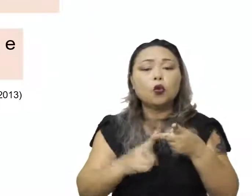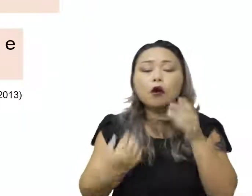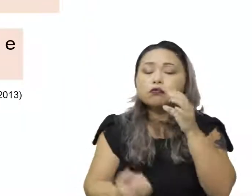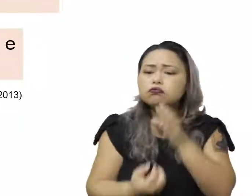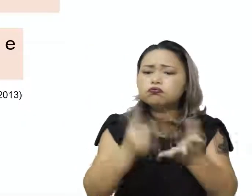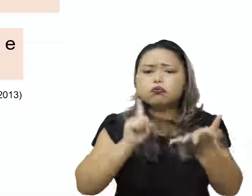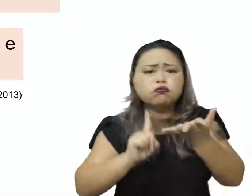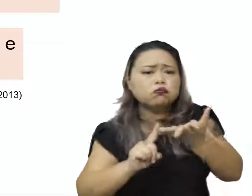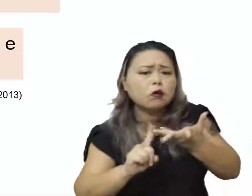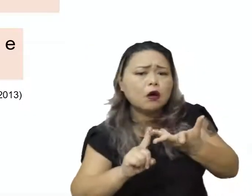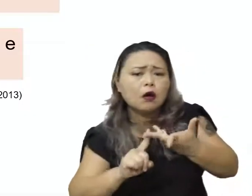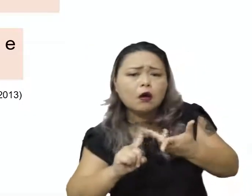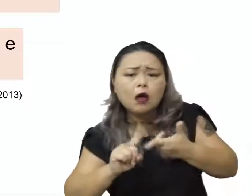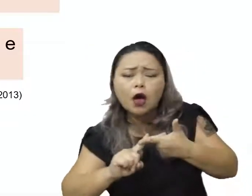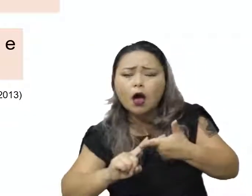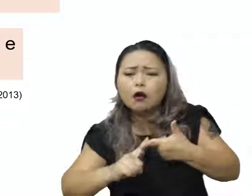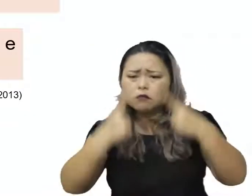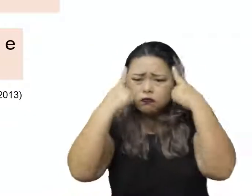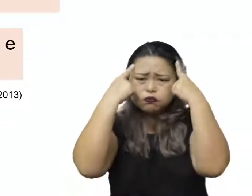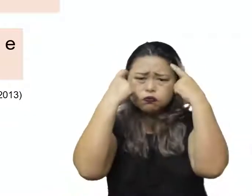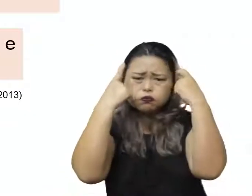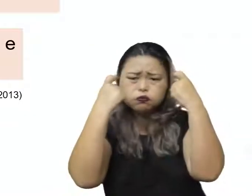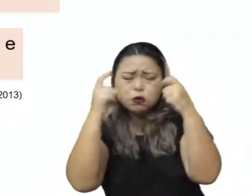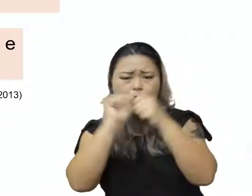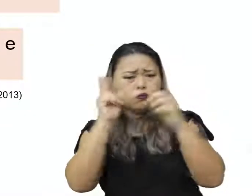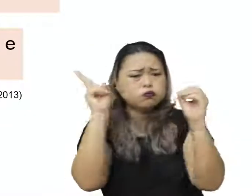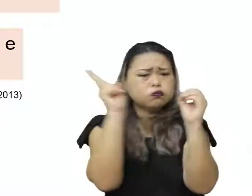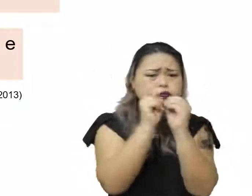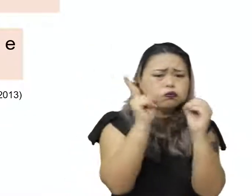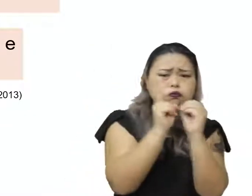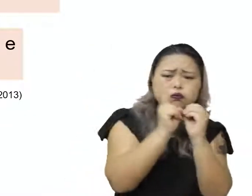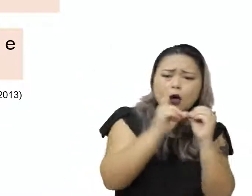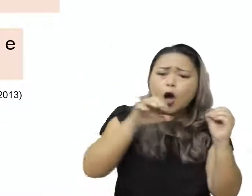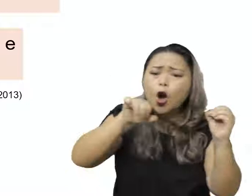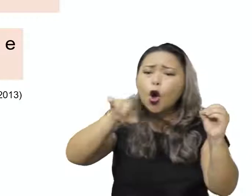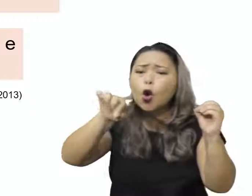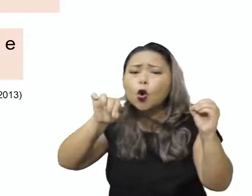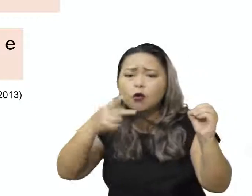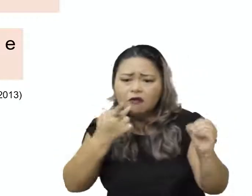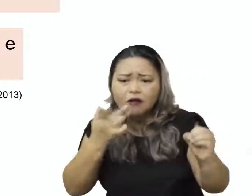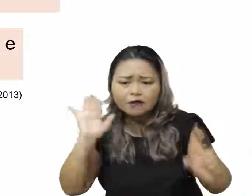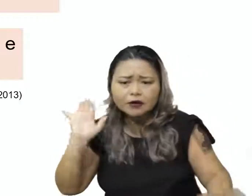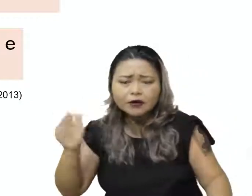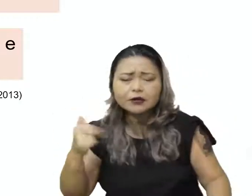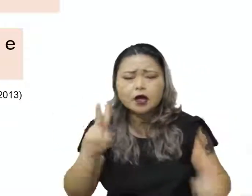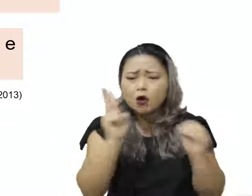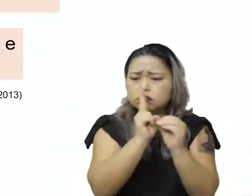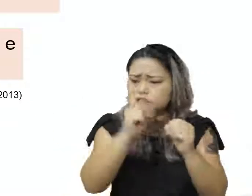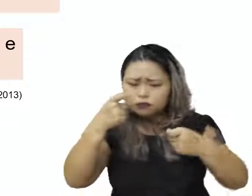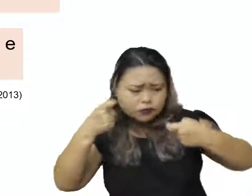de inúmeros e sangrentos confrontos entre colonos e indígenas nativos. Tá ligado que eu já falei disso já?